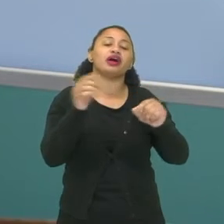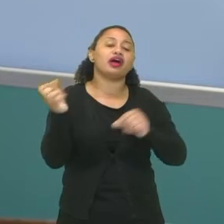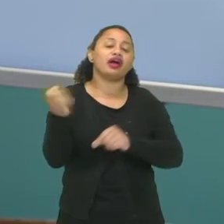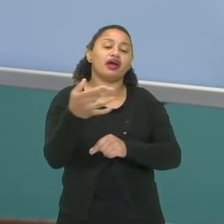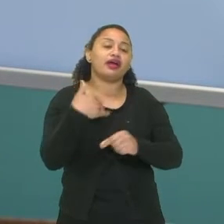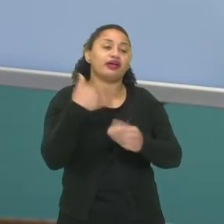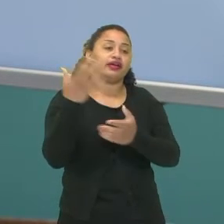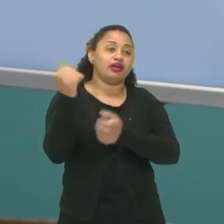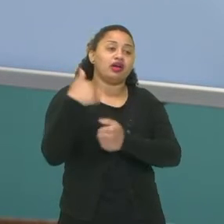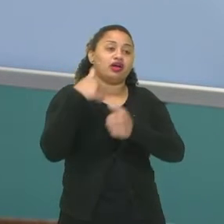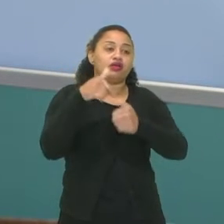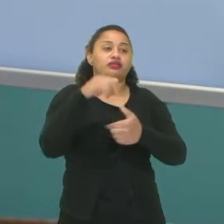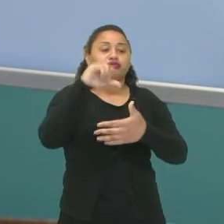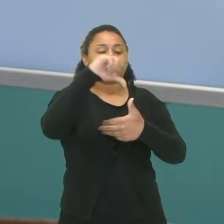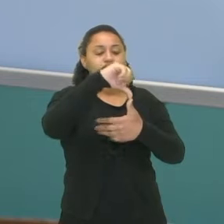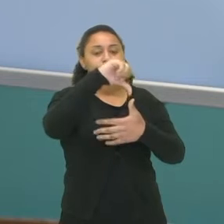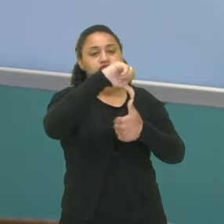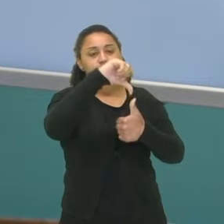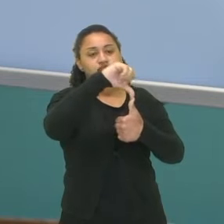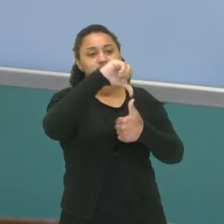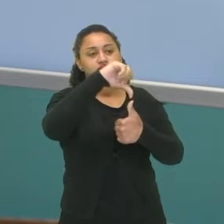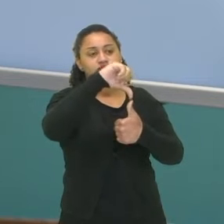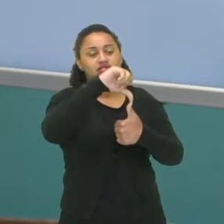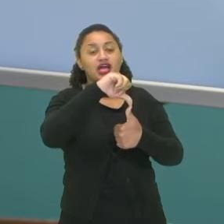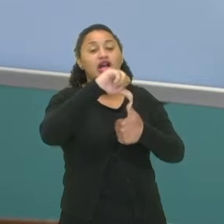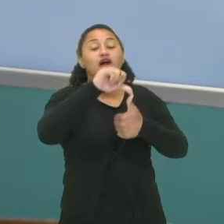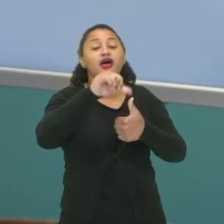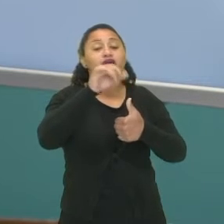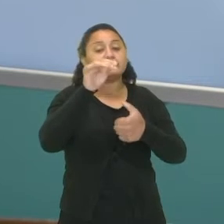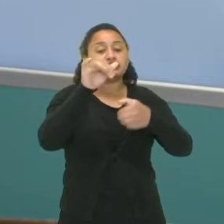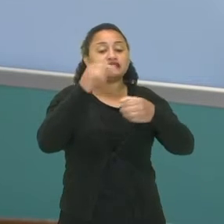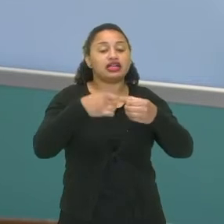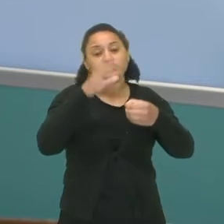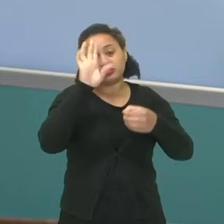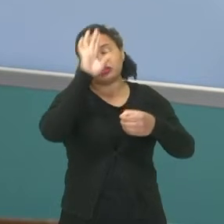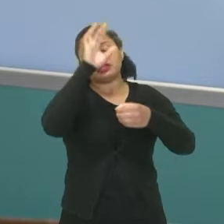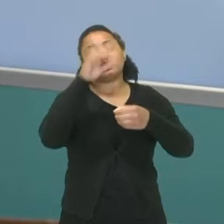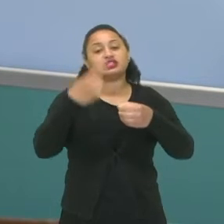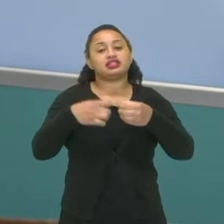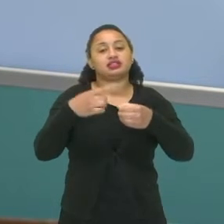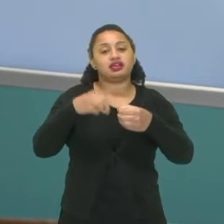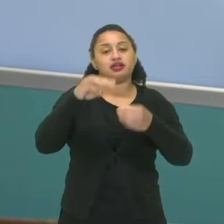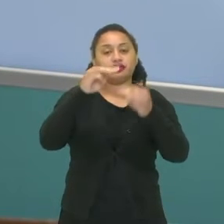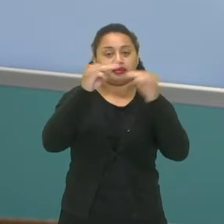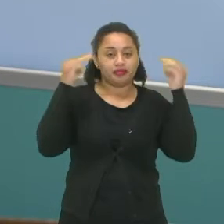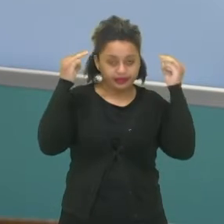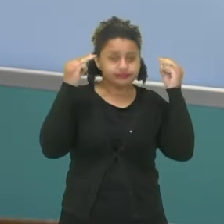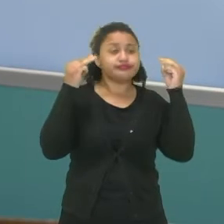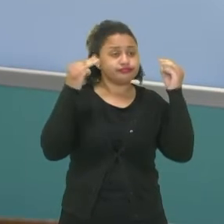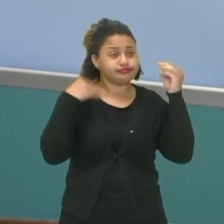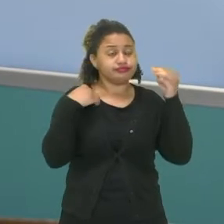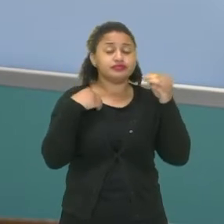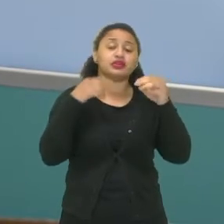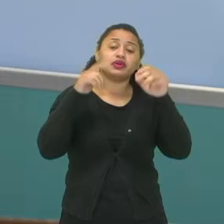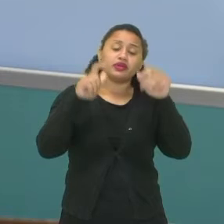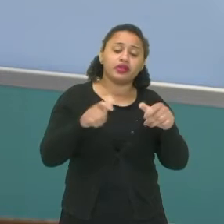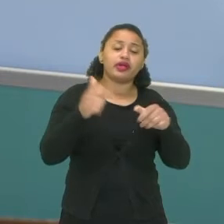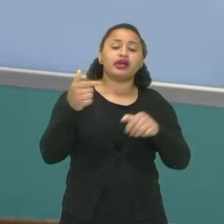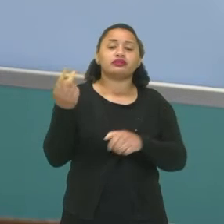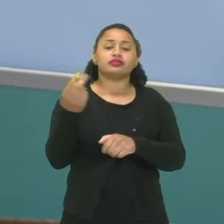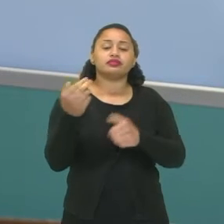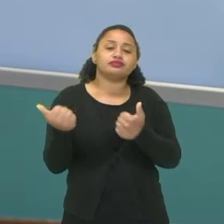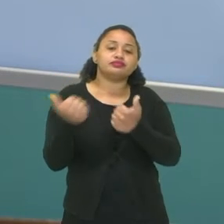América Central e sua capital, a cidade do México, né? Então um dos vice-reinados que a Espanha tinha